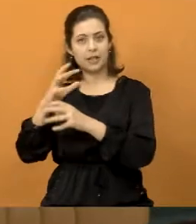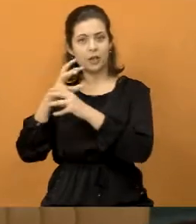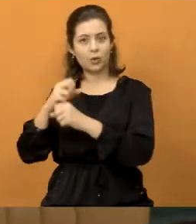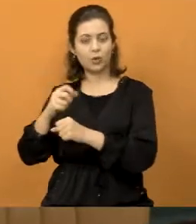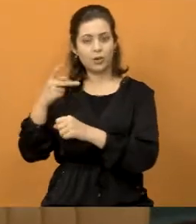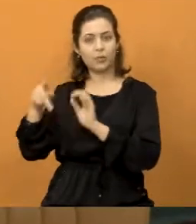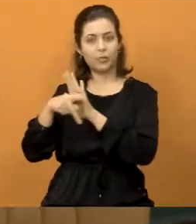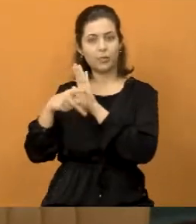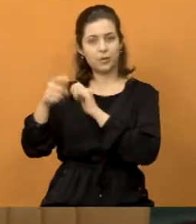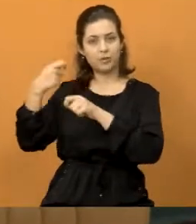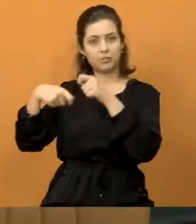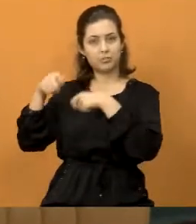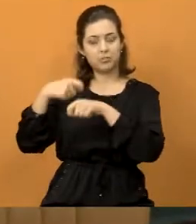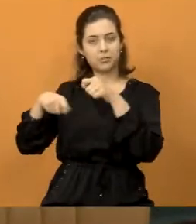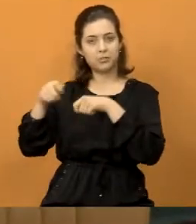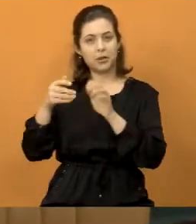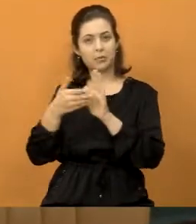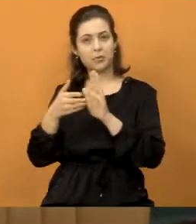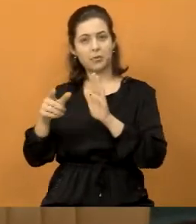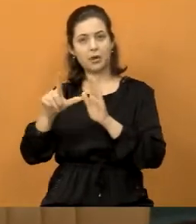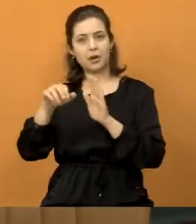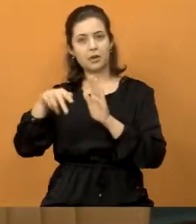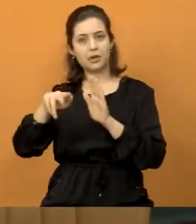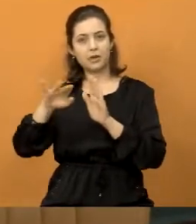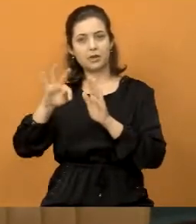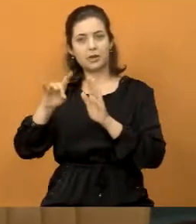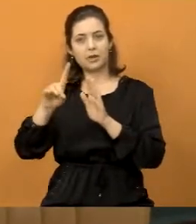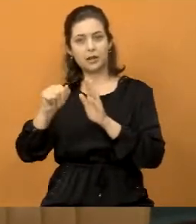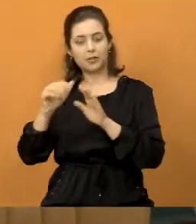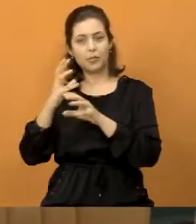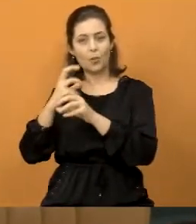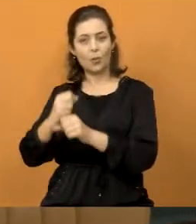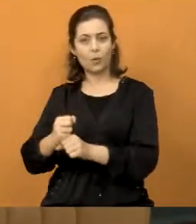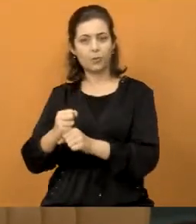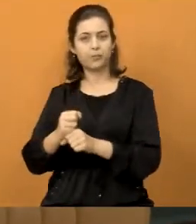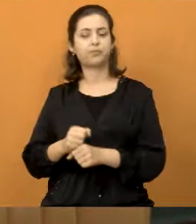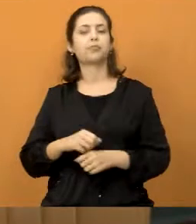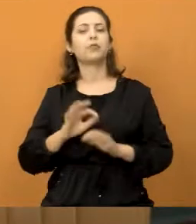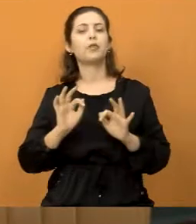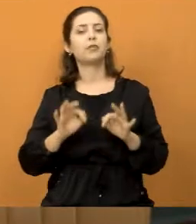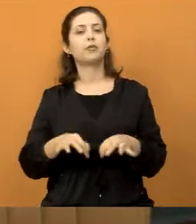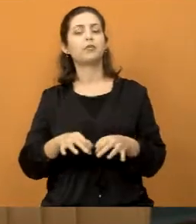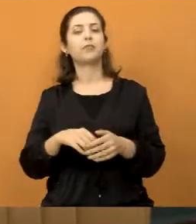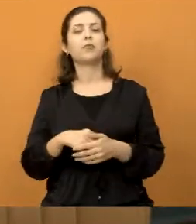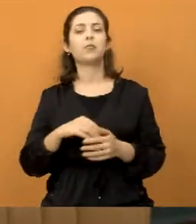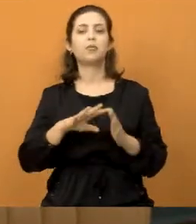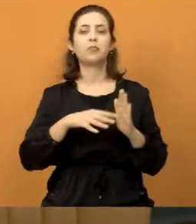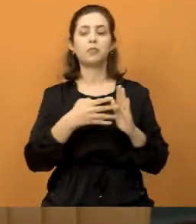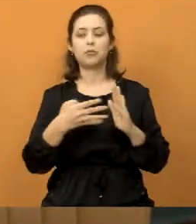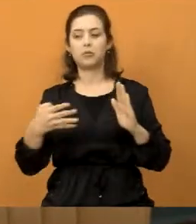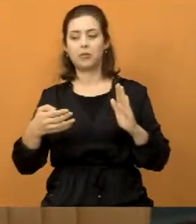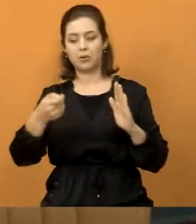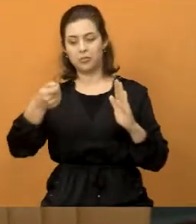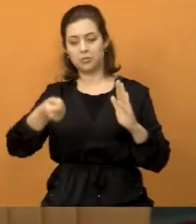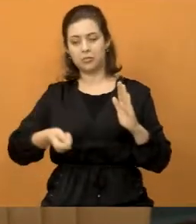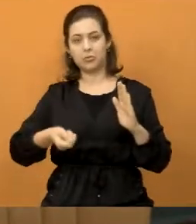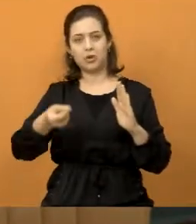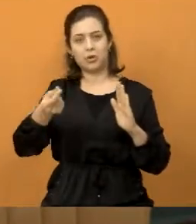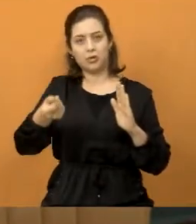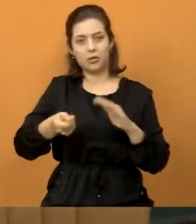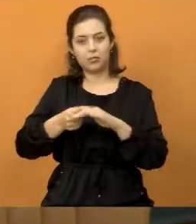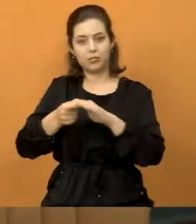da receita corrente líquida do município então você faz todo orçamento e nessa receita líquida